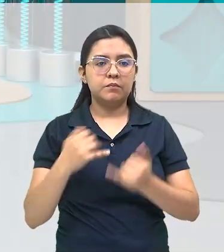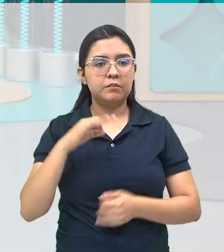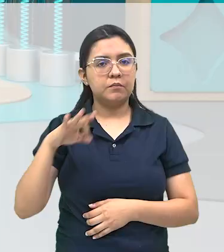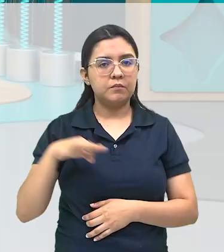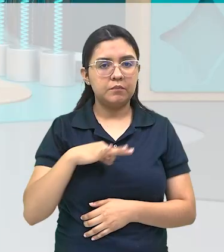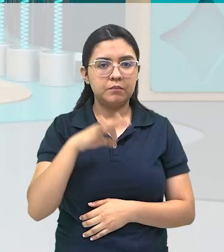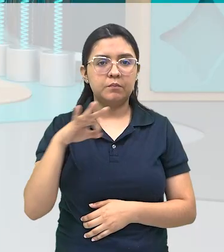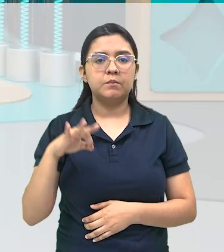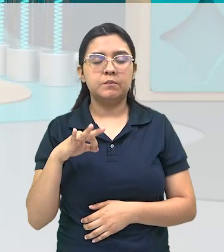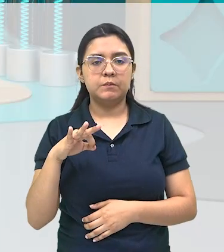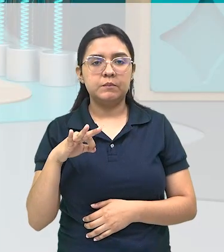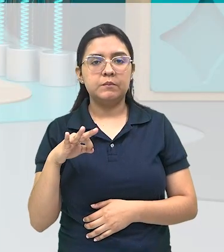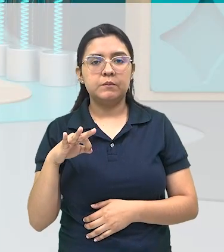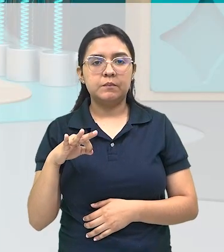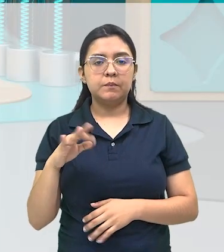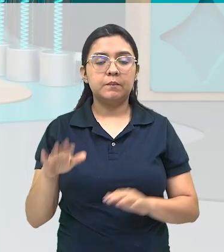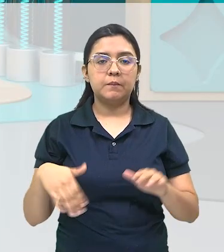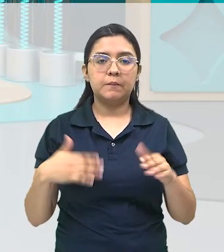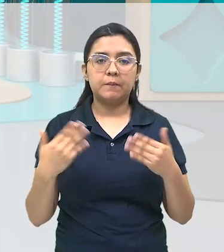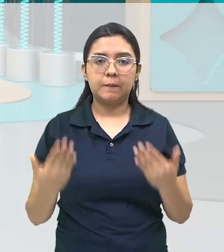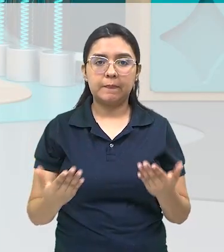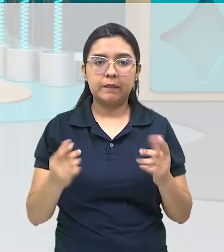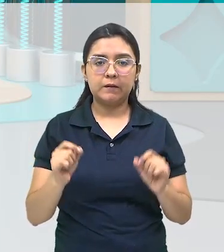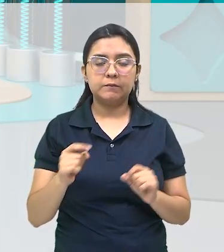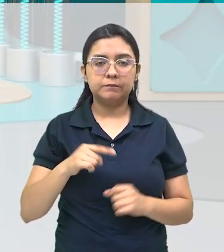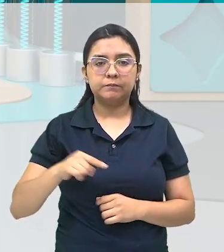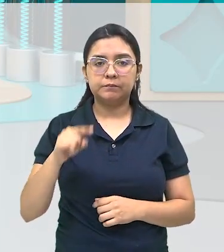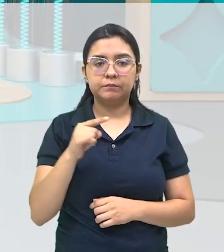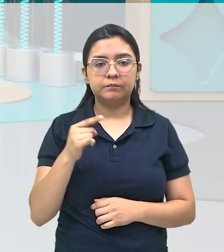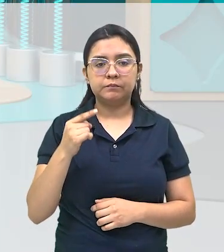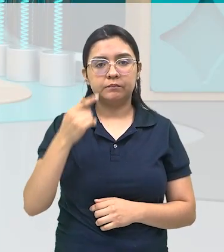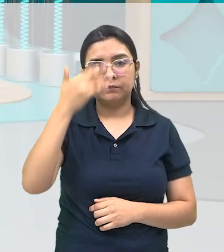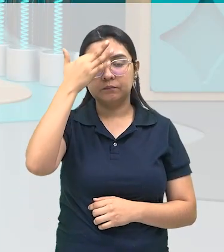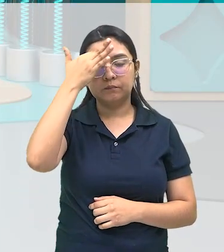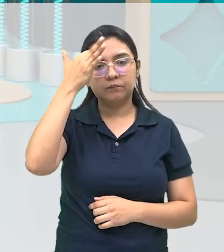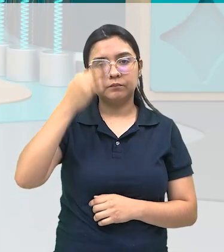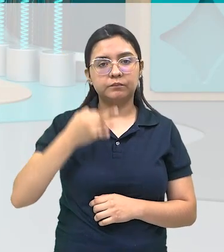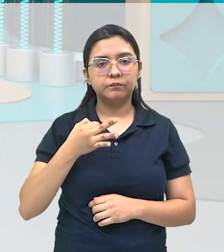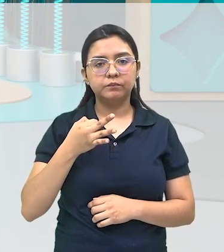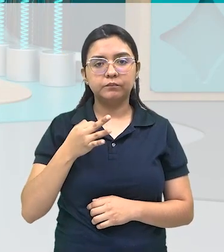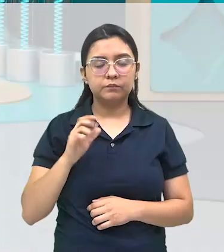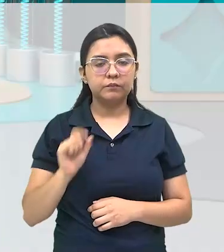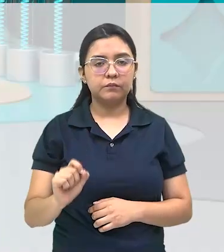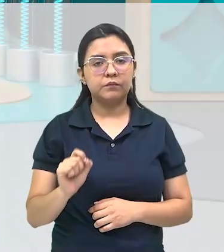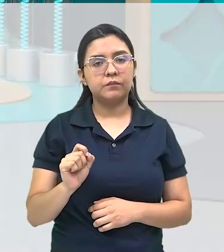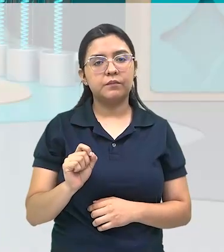espírito. Então, quando você não entende essa